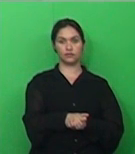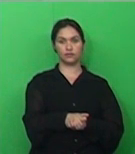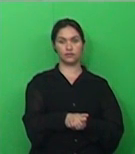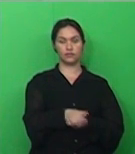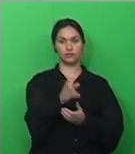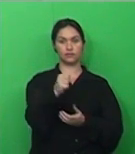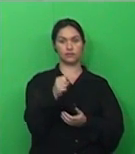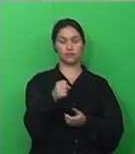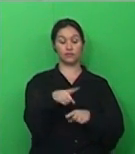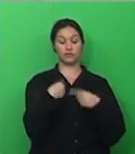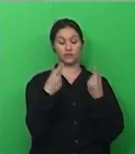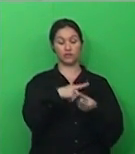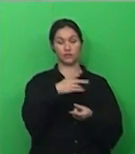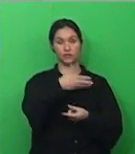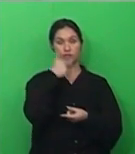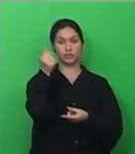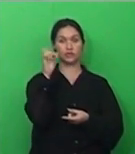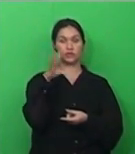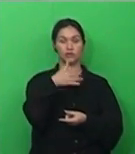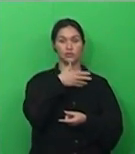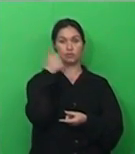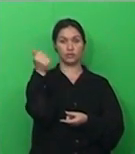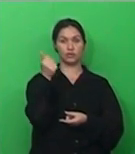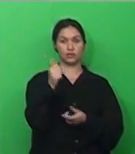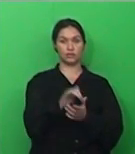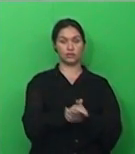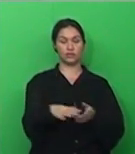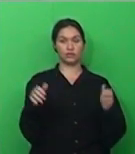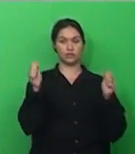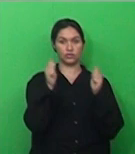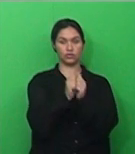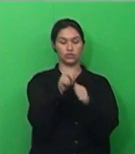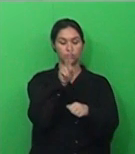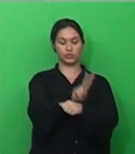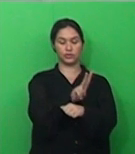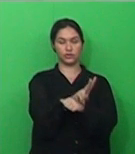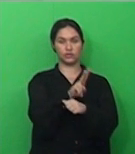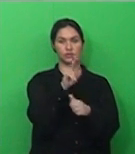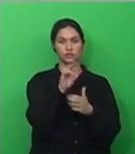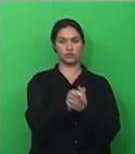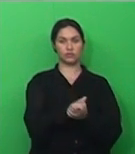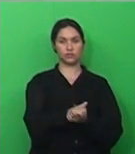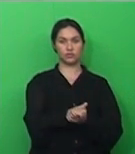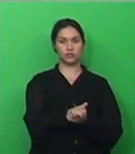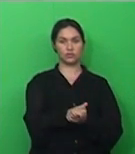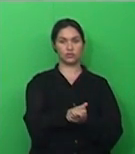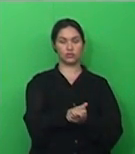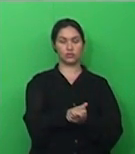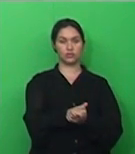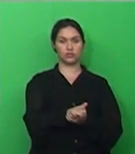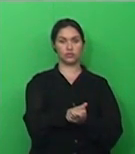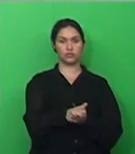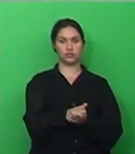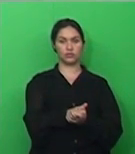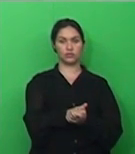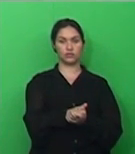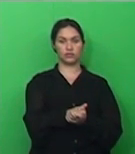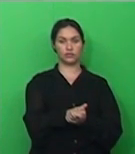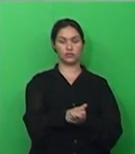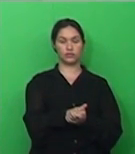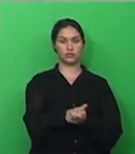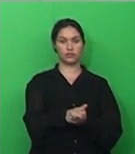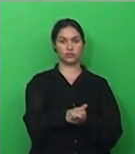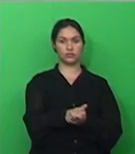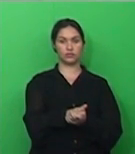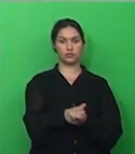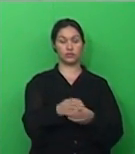temos que melhorar. E só se melhora se envolvendo, participando, fiscalizando. Fiscal tem bastante. Afinal de contas,